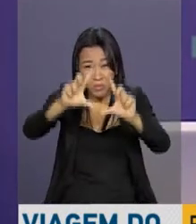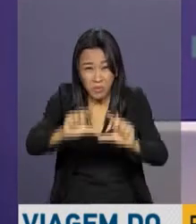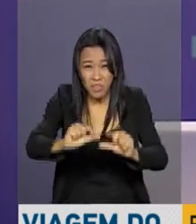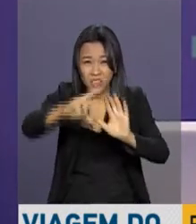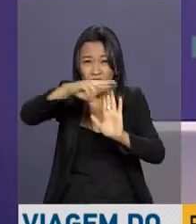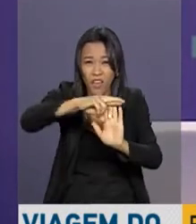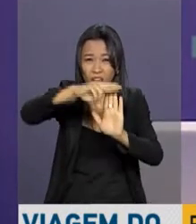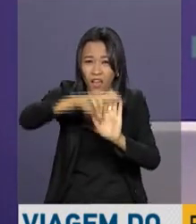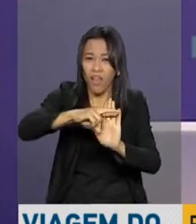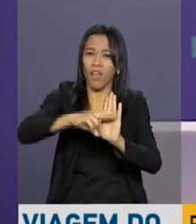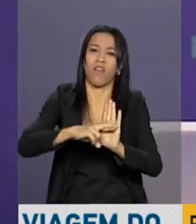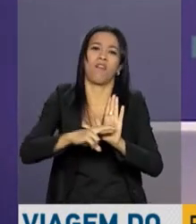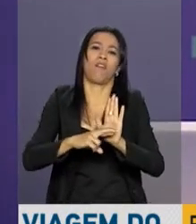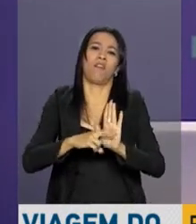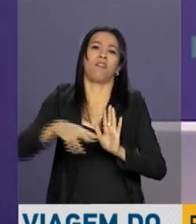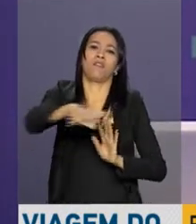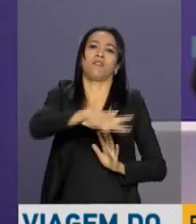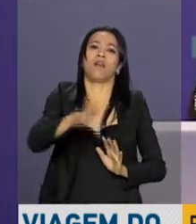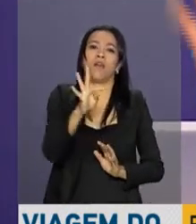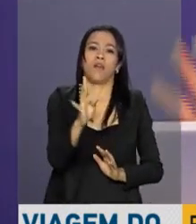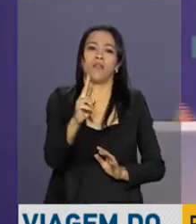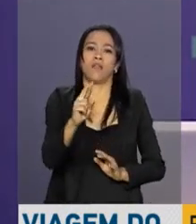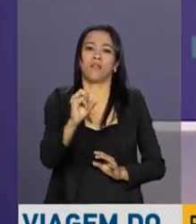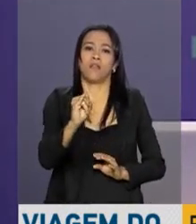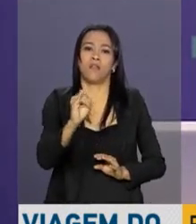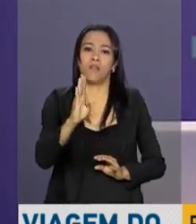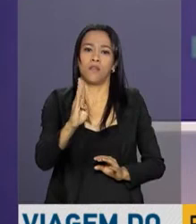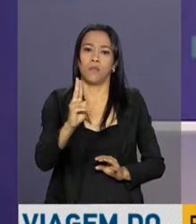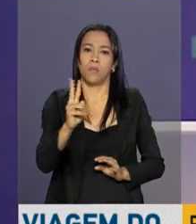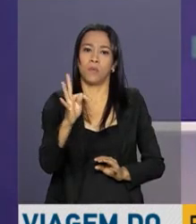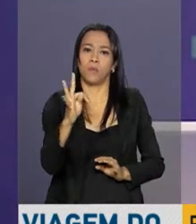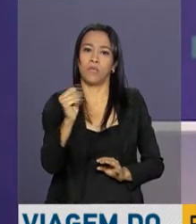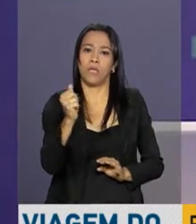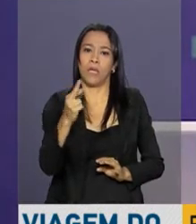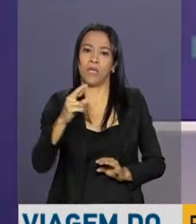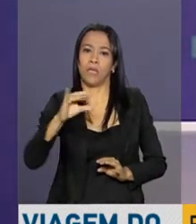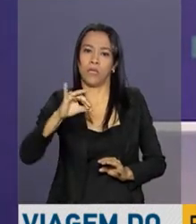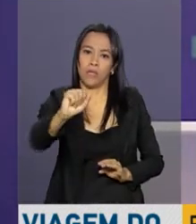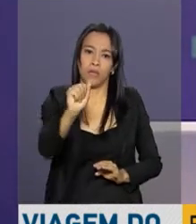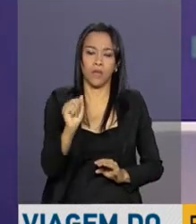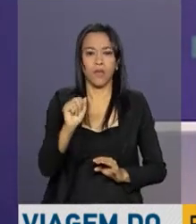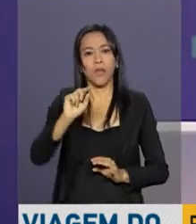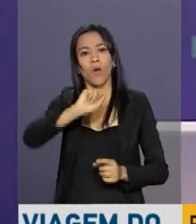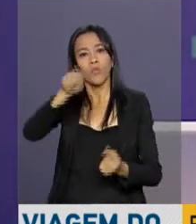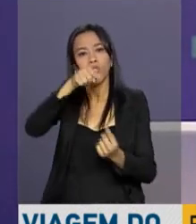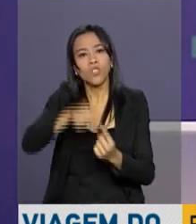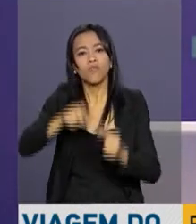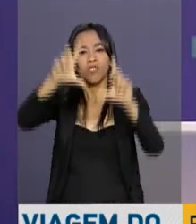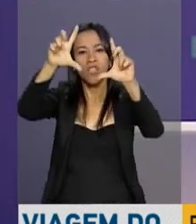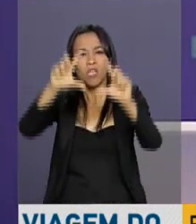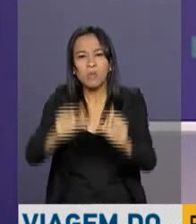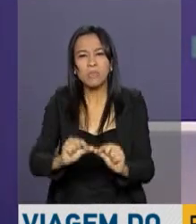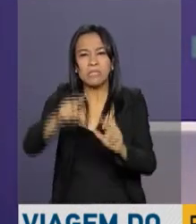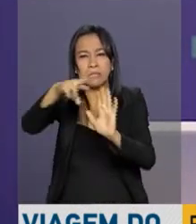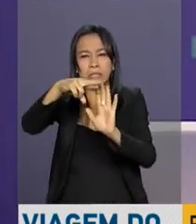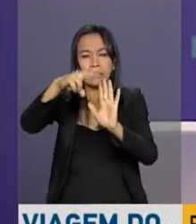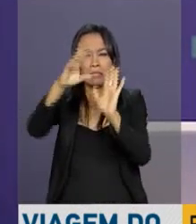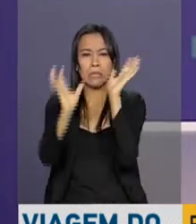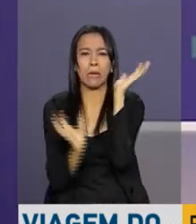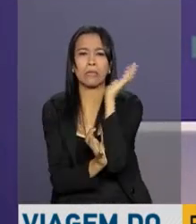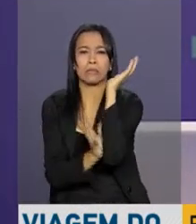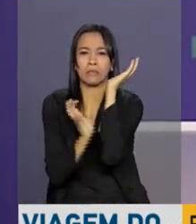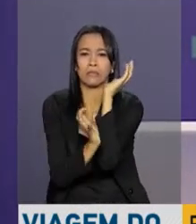Esta simplificação vem numa onda que nós estabelecemos lá da desburocratização, que